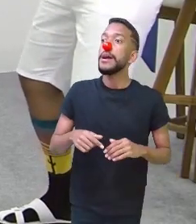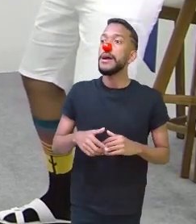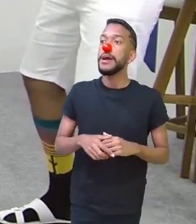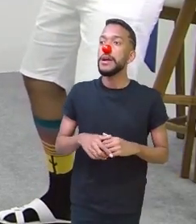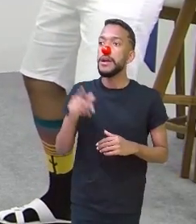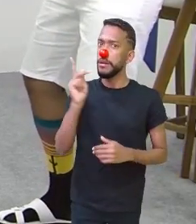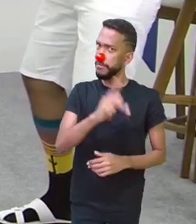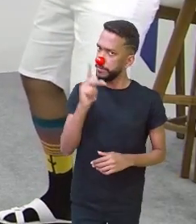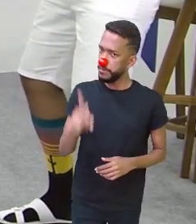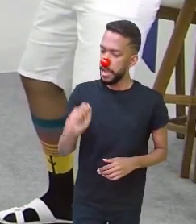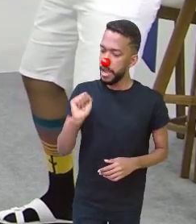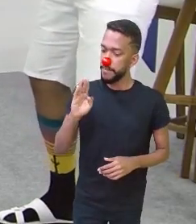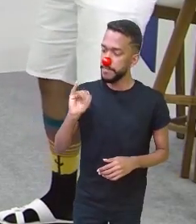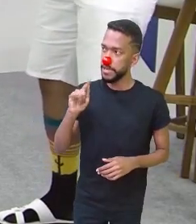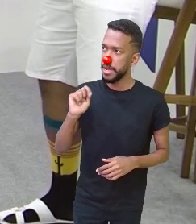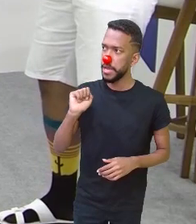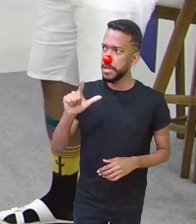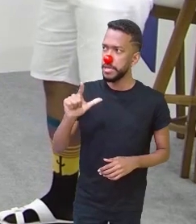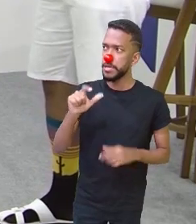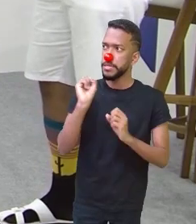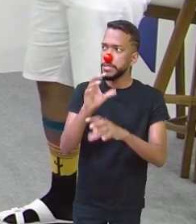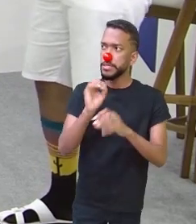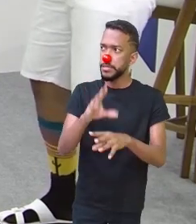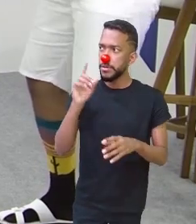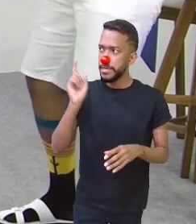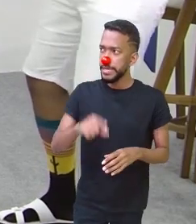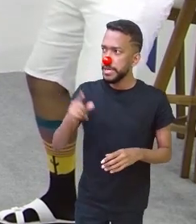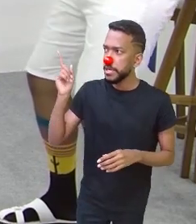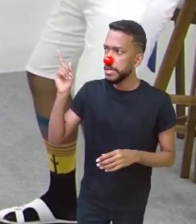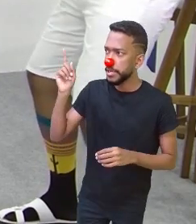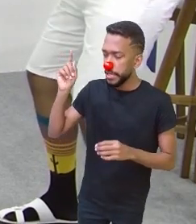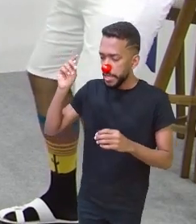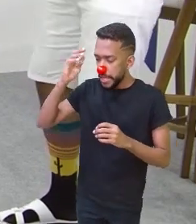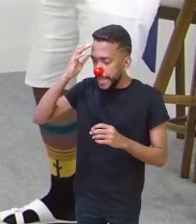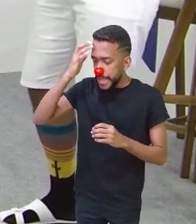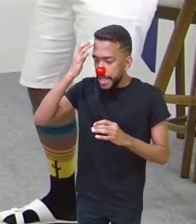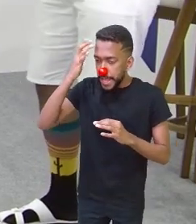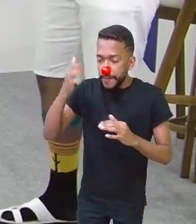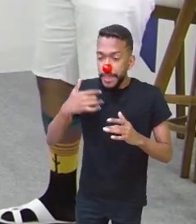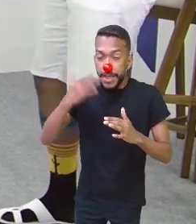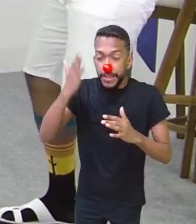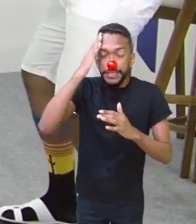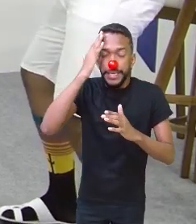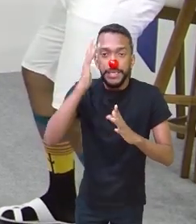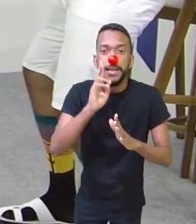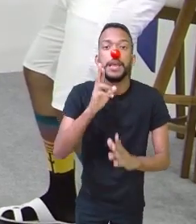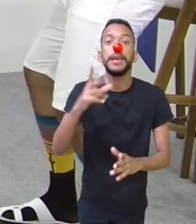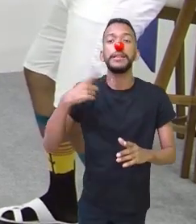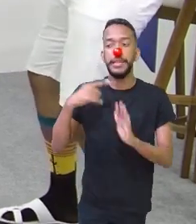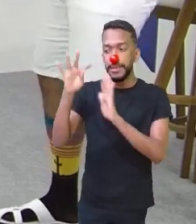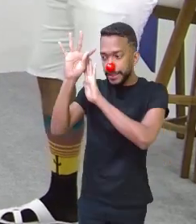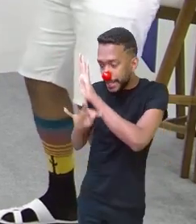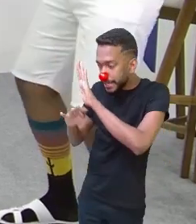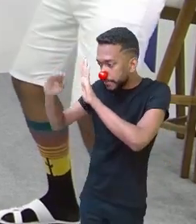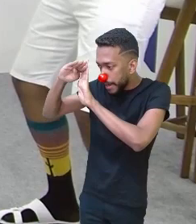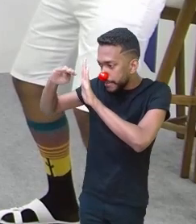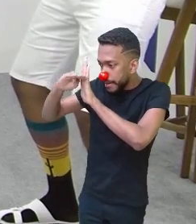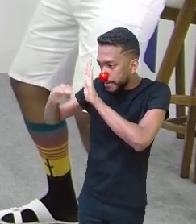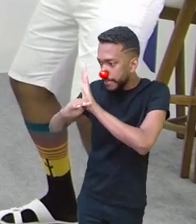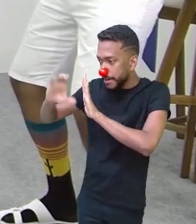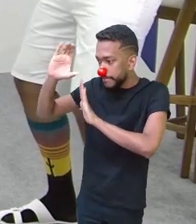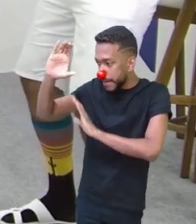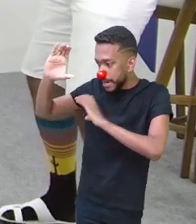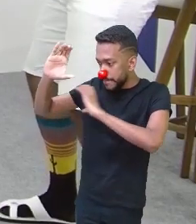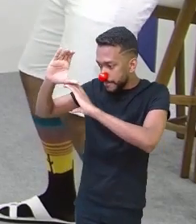Professora Abigail lhe ensinou. Não é possível que você não saiba. Eu sei. Quando nós temos um texto assim, dividido em